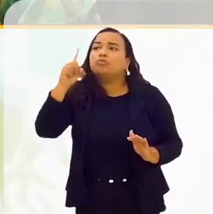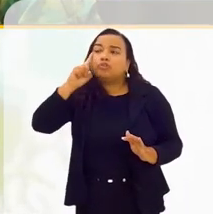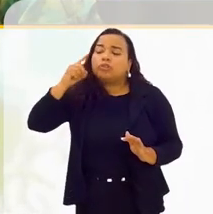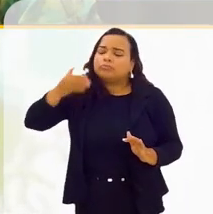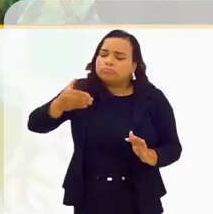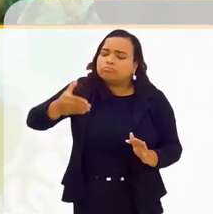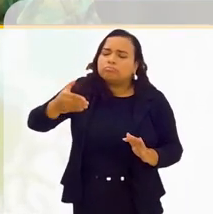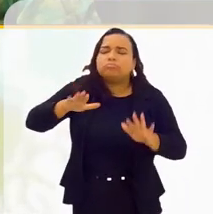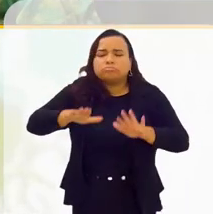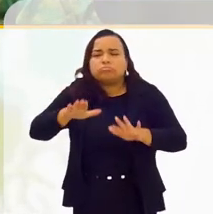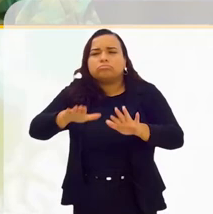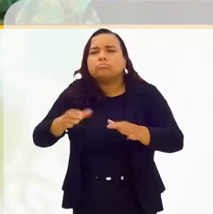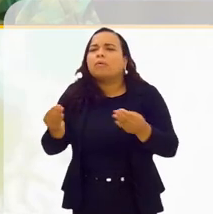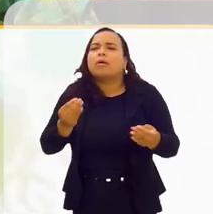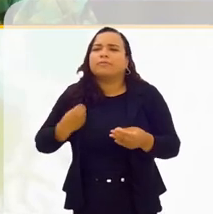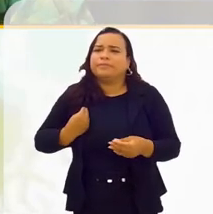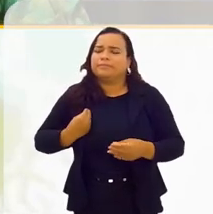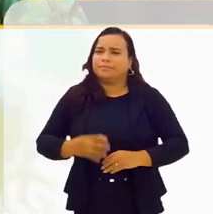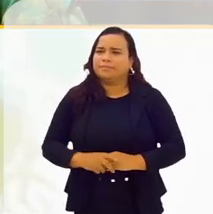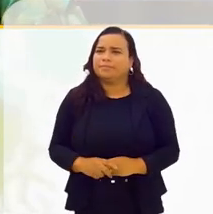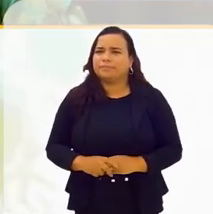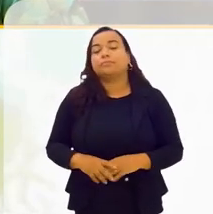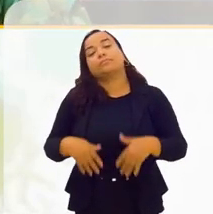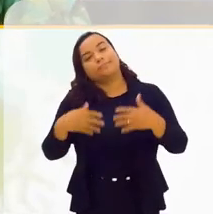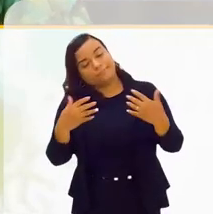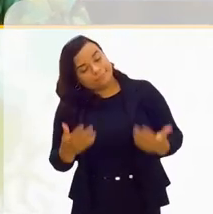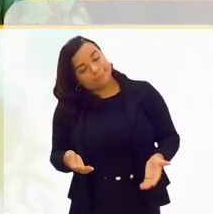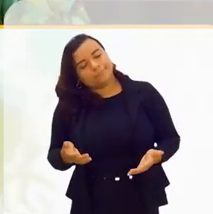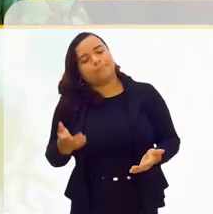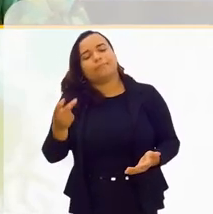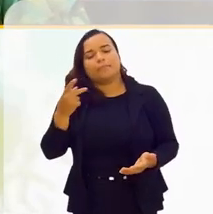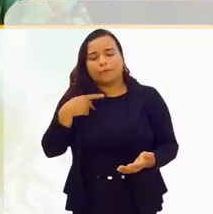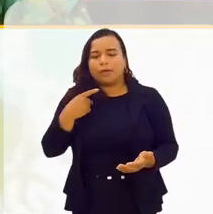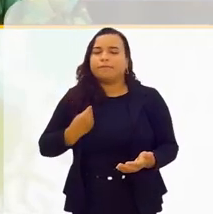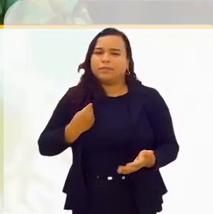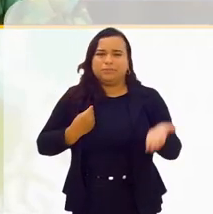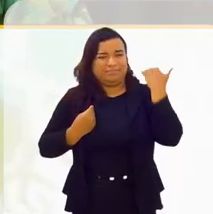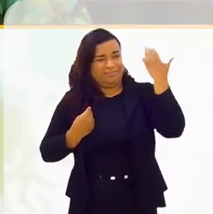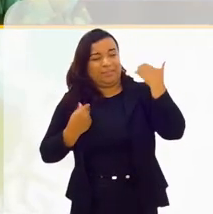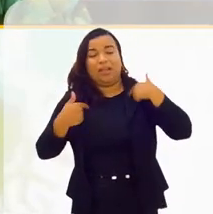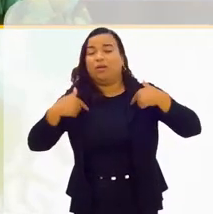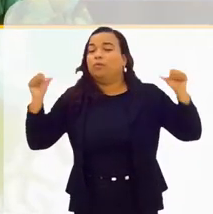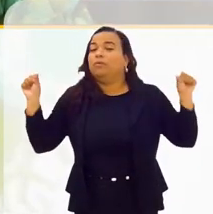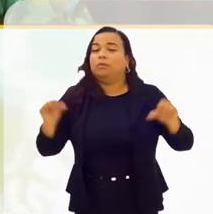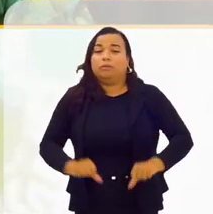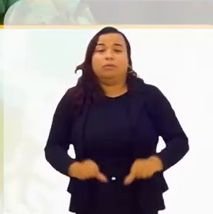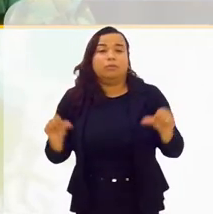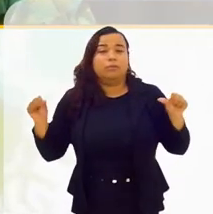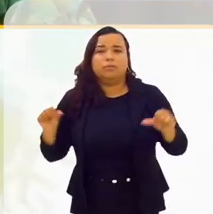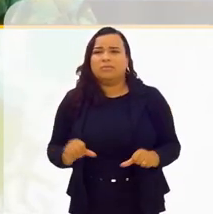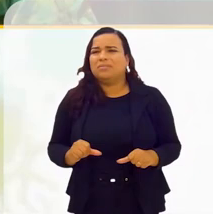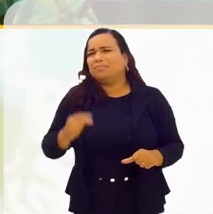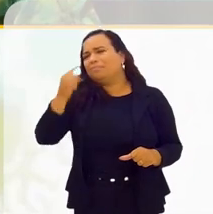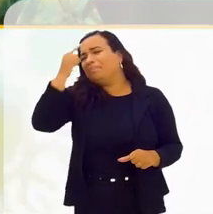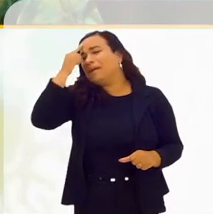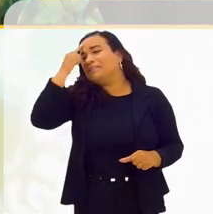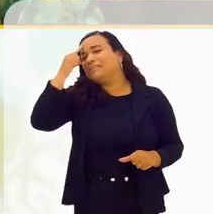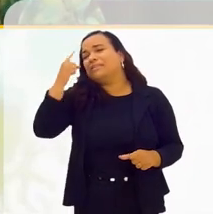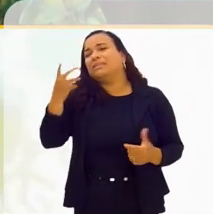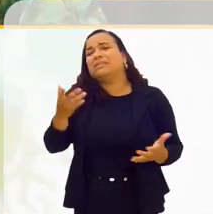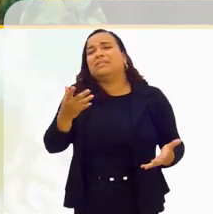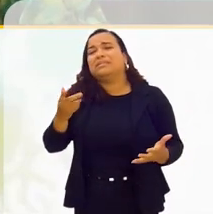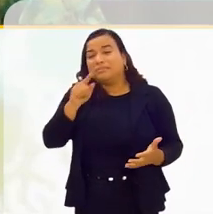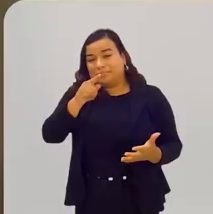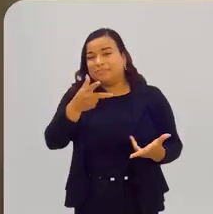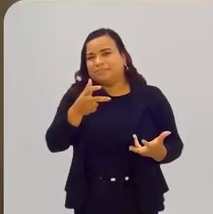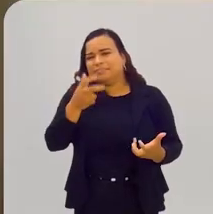isso olha houve uma época eu tava muito mal realmente tava achava